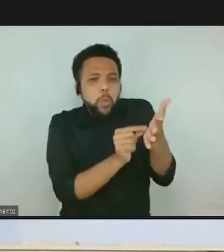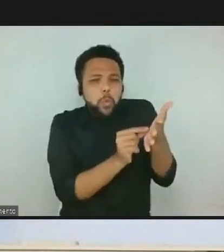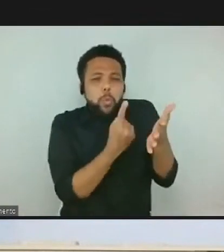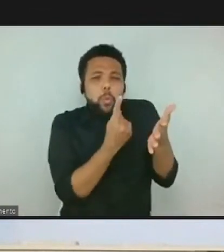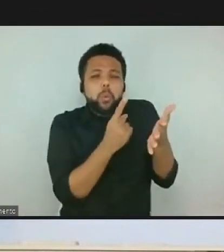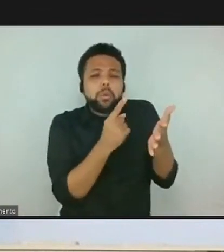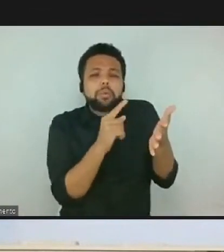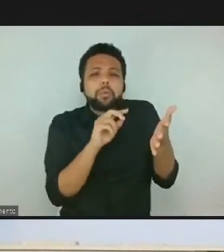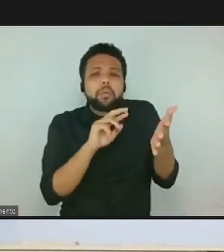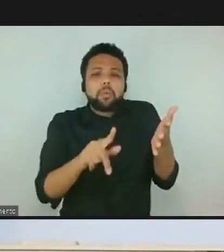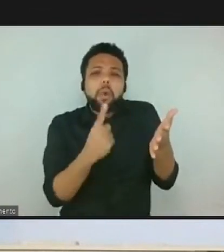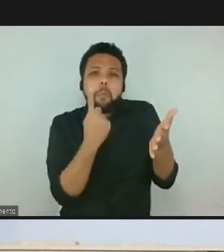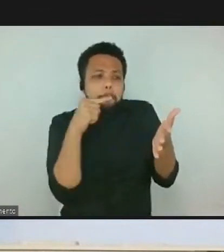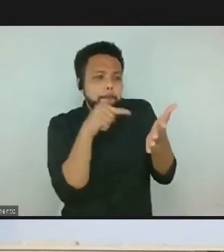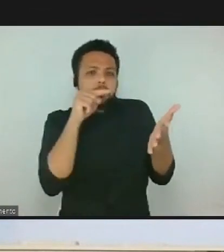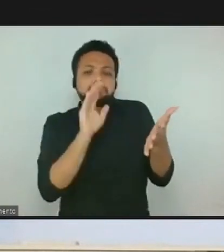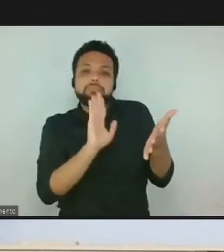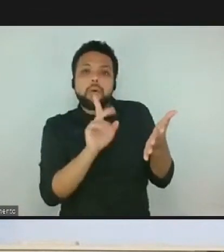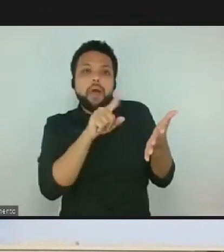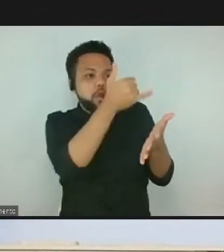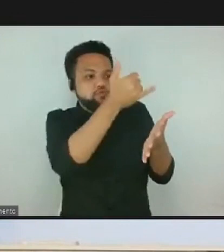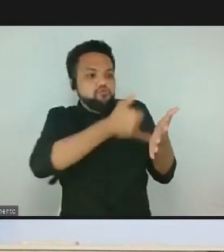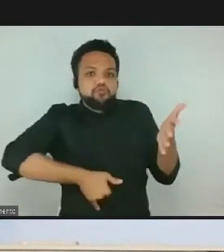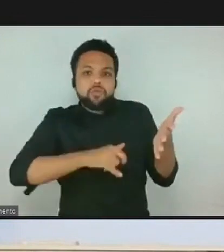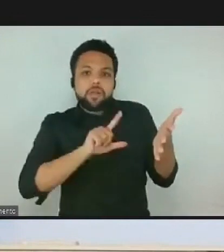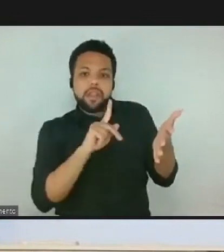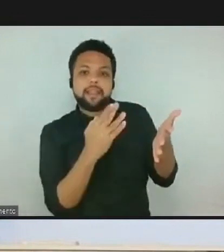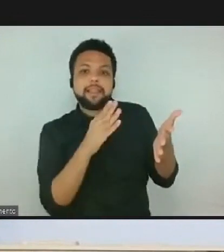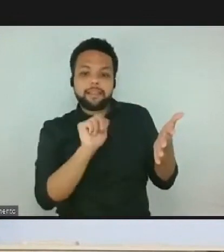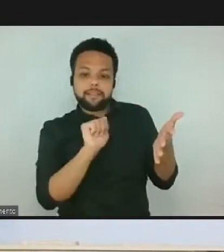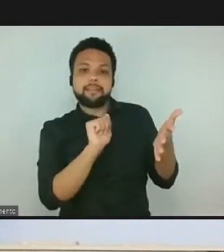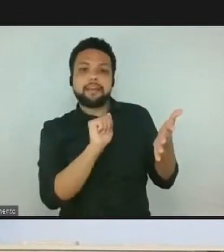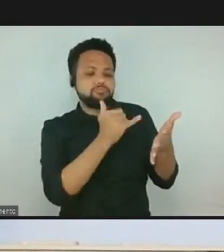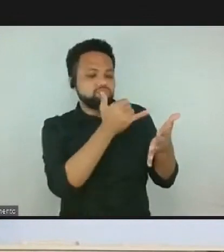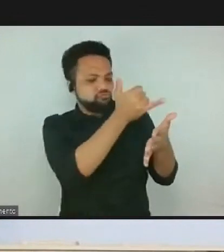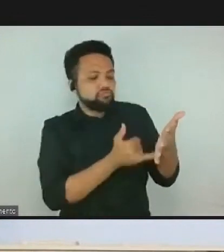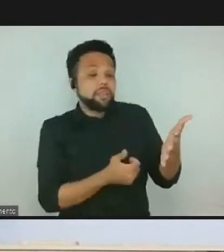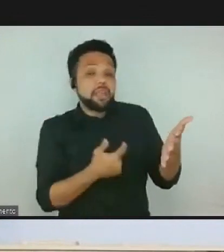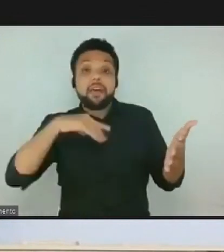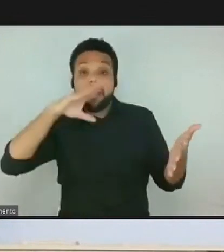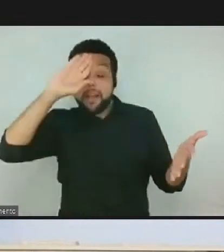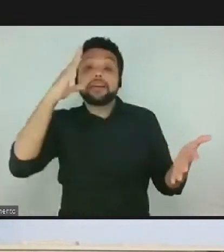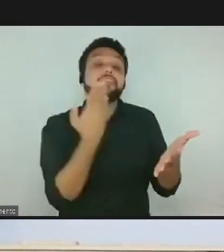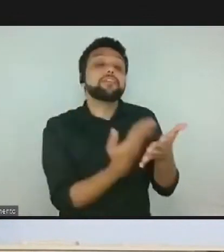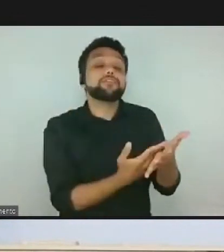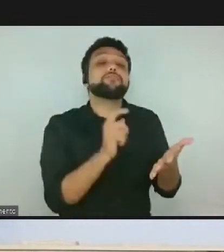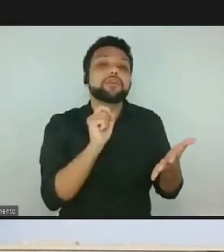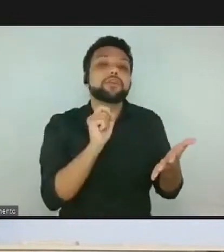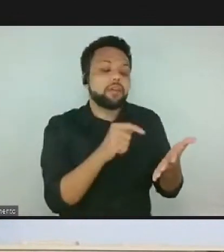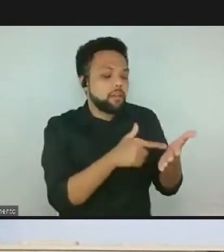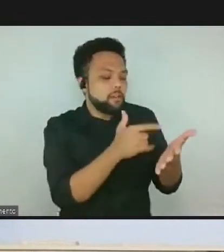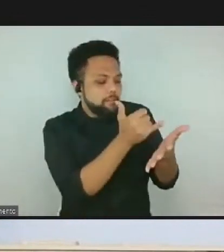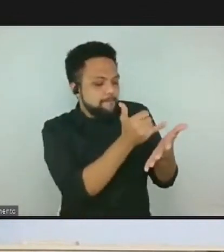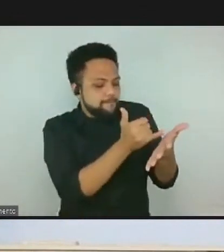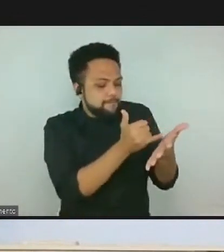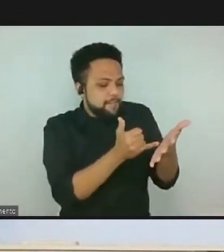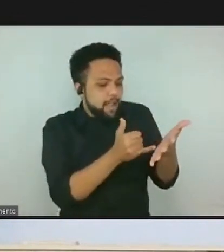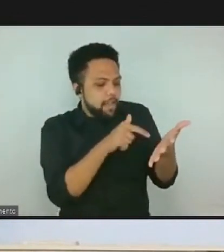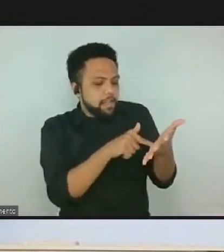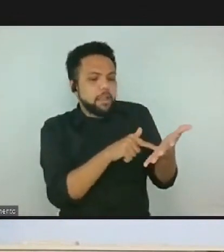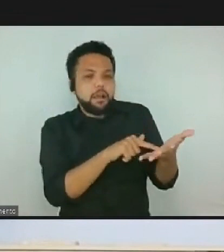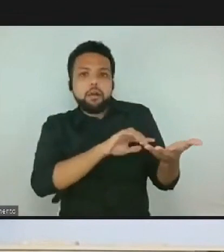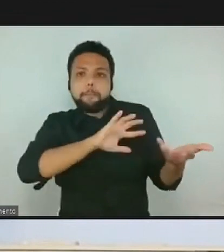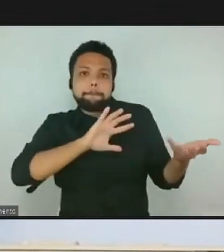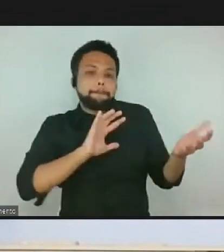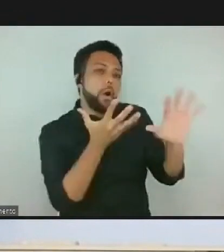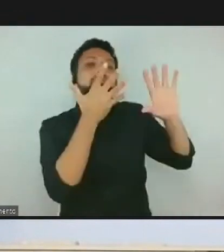pixel, ele não é um ponto, é a linha, né? Então, eu acredito na revolução que se possa produzir a partir dos